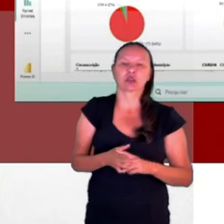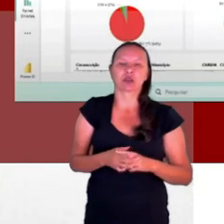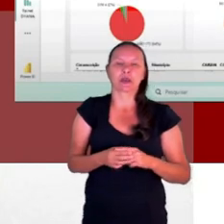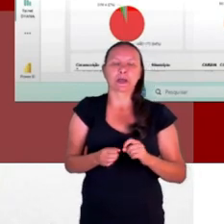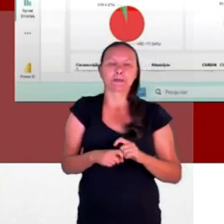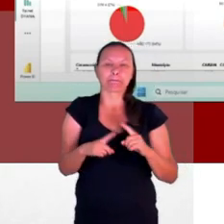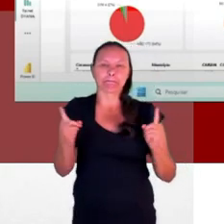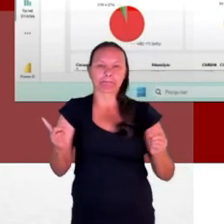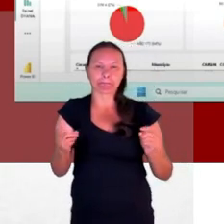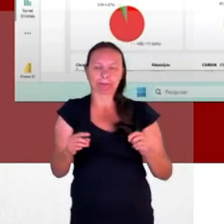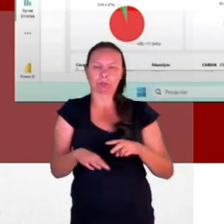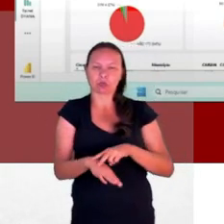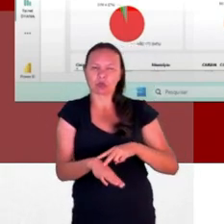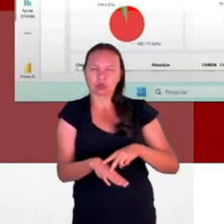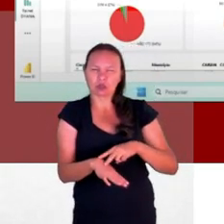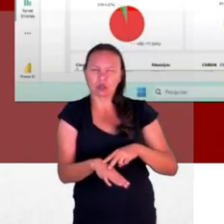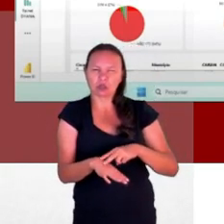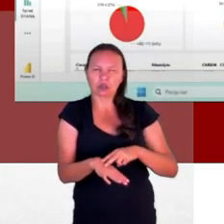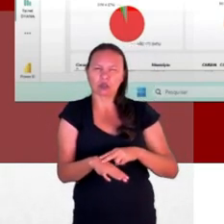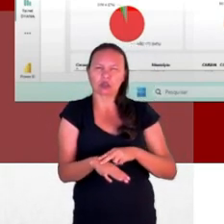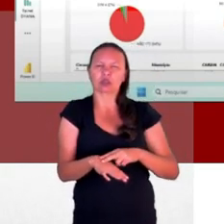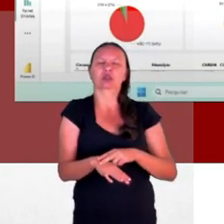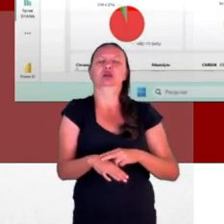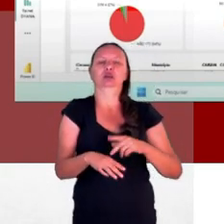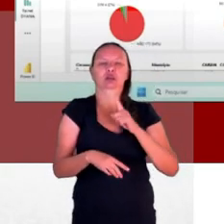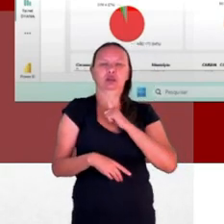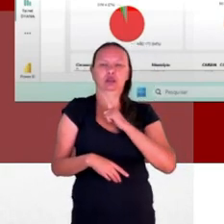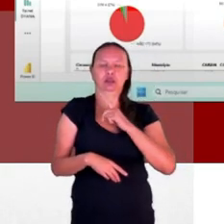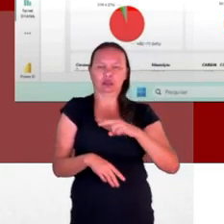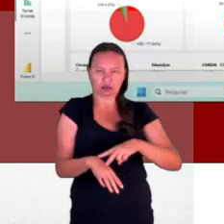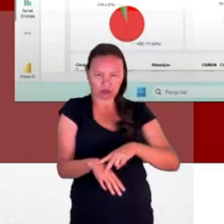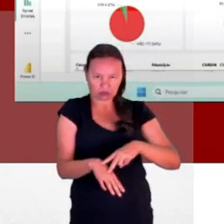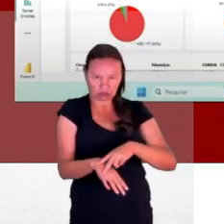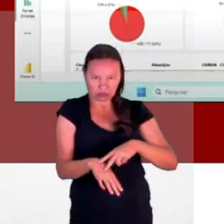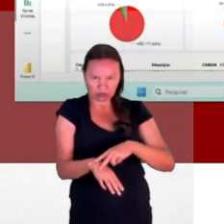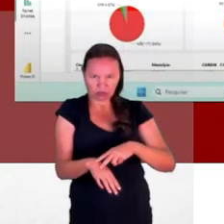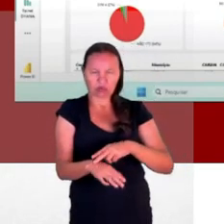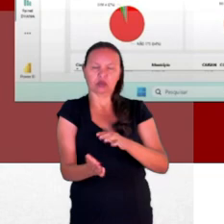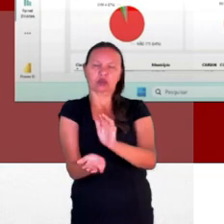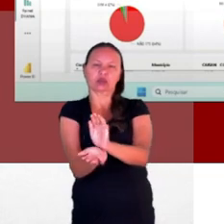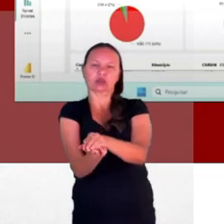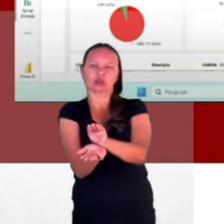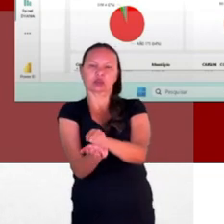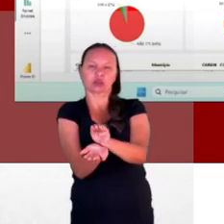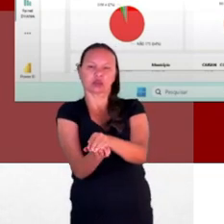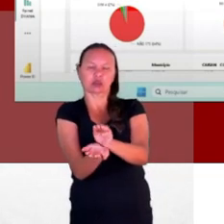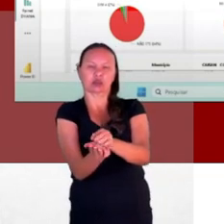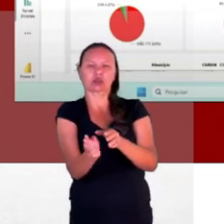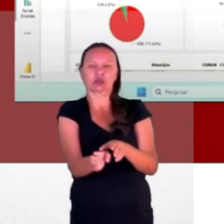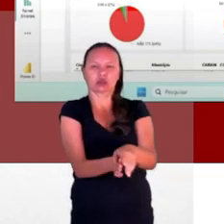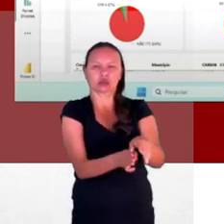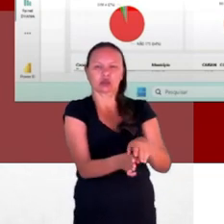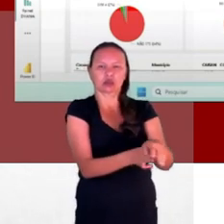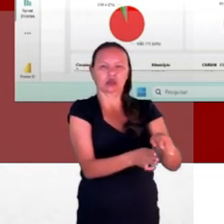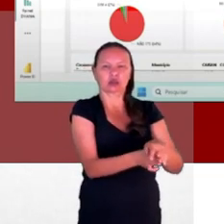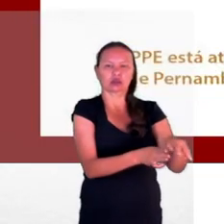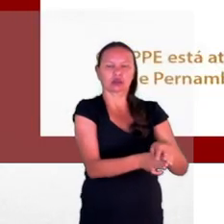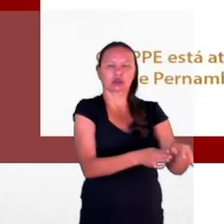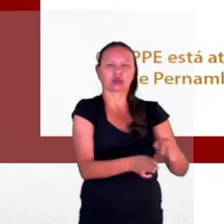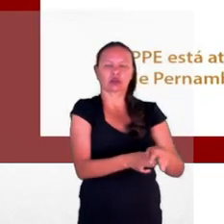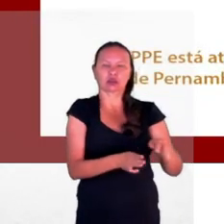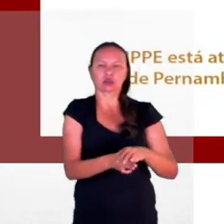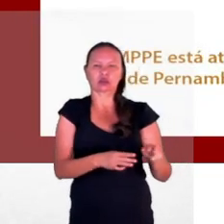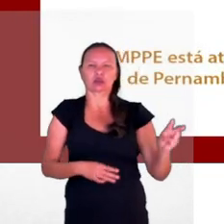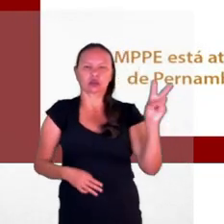torná-lo Verde Vale dizer nesses municípios de Pernambuco estão os conselhos efetivamente